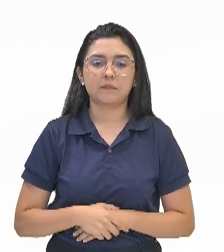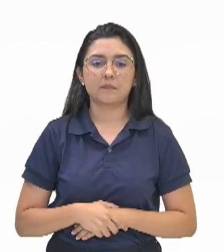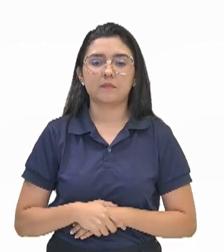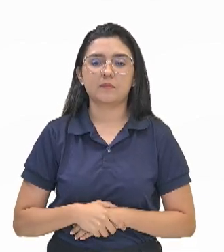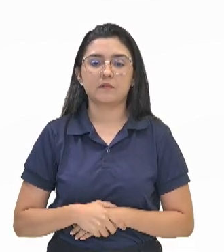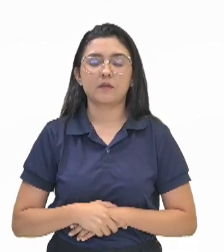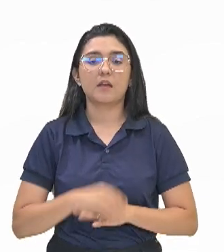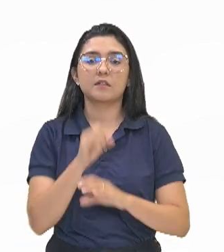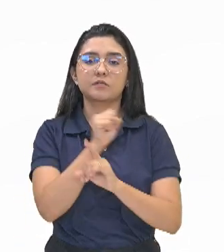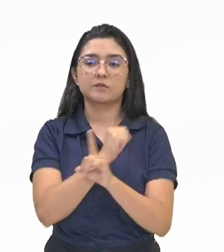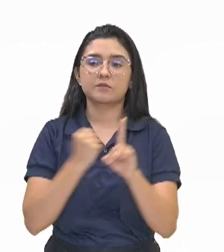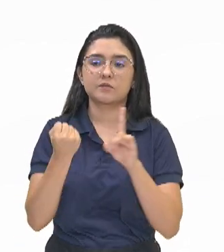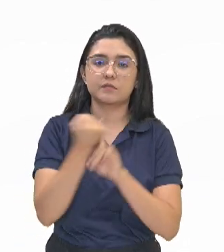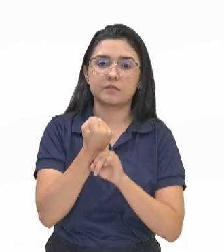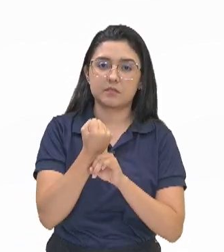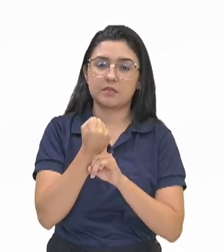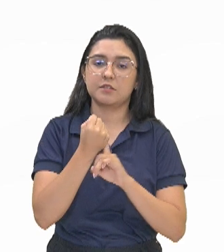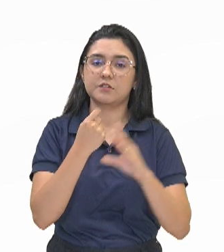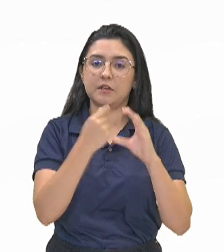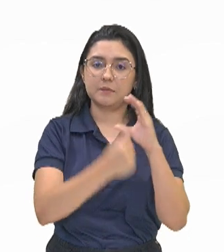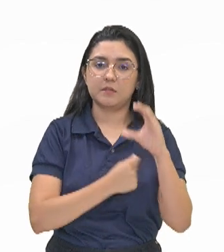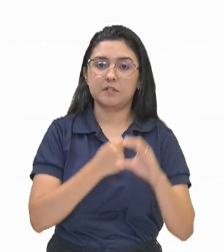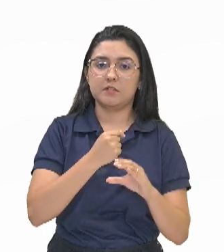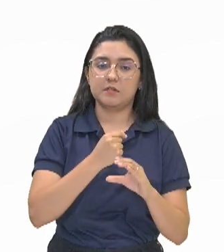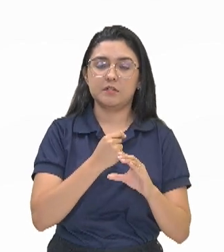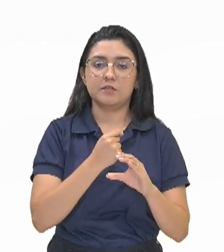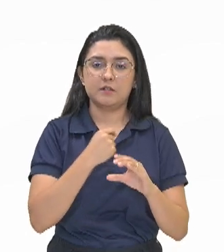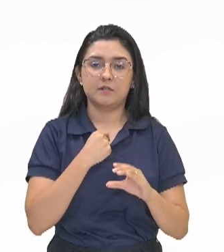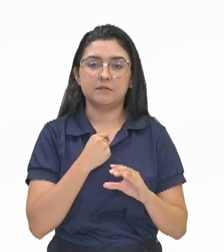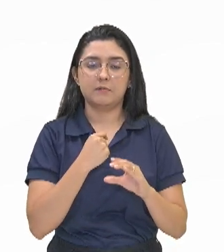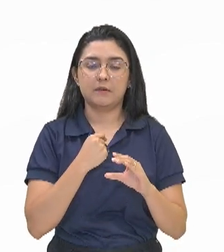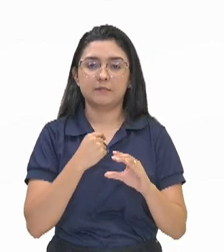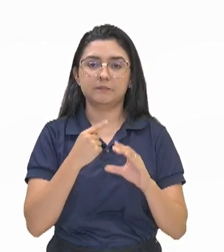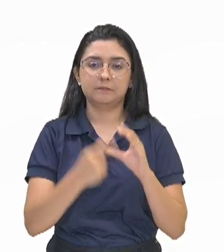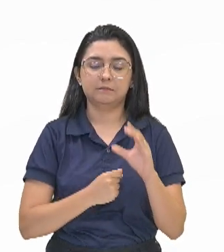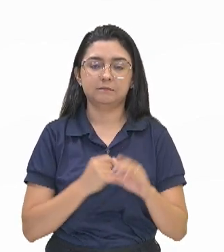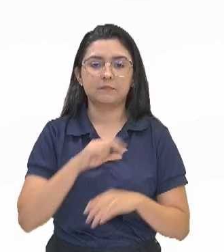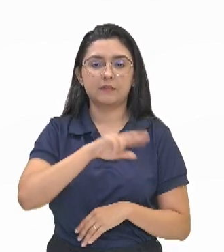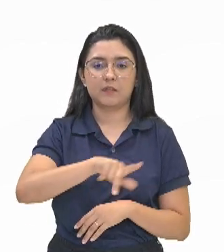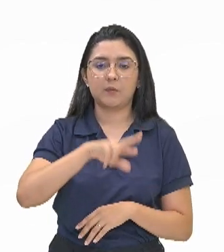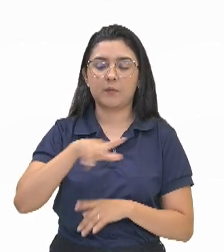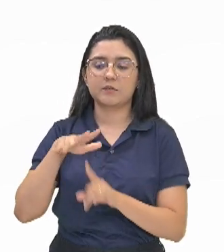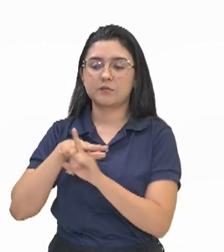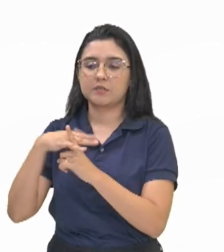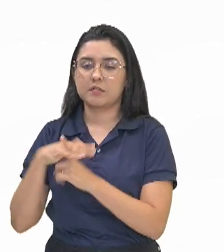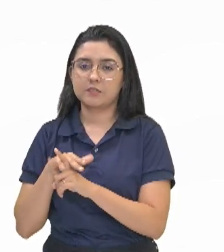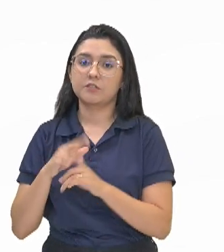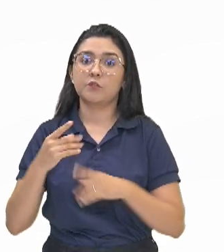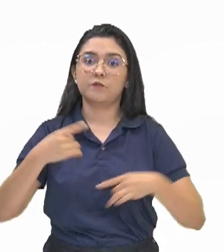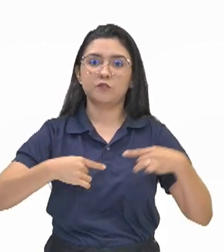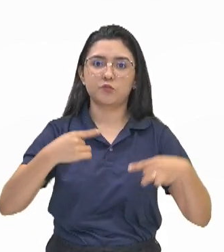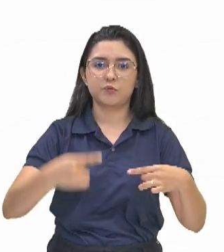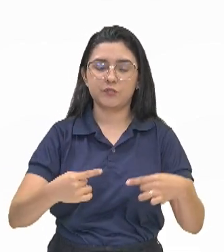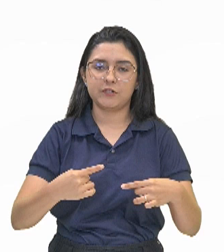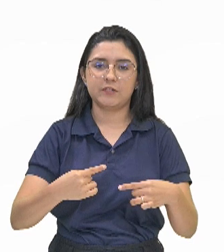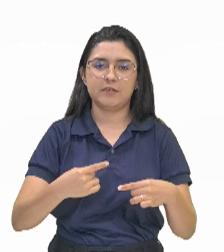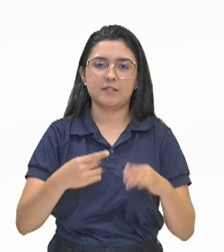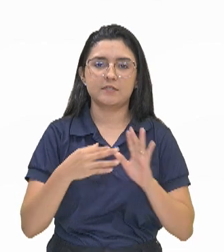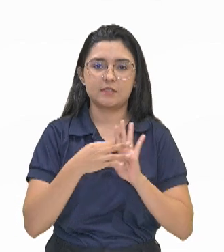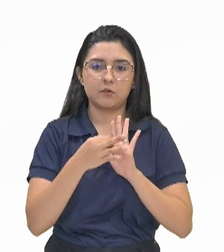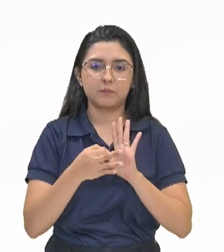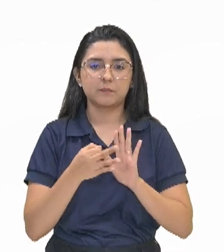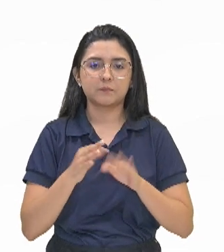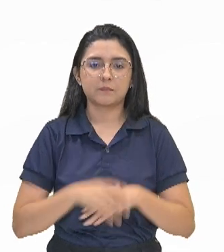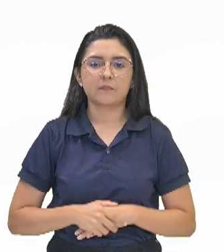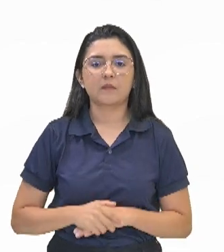é capitalista, isso é uma tese, e não socialista. Então, nós estamos discutindo uma tese. Depois vem a antítese, mas